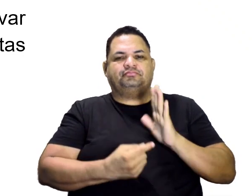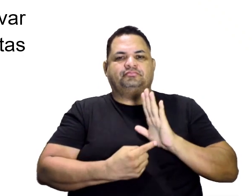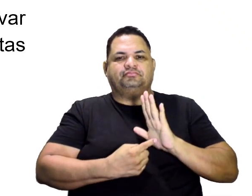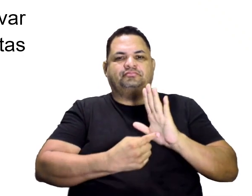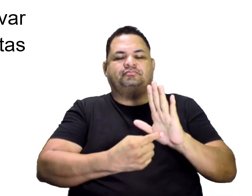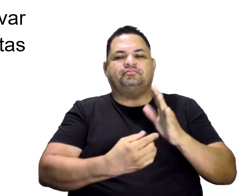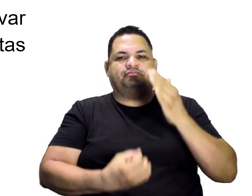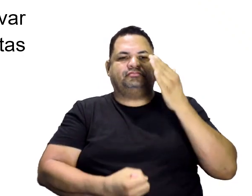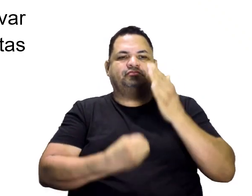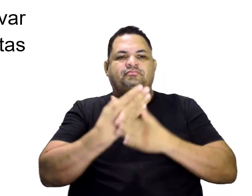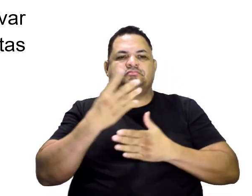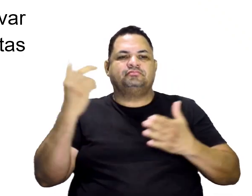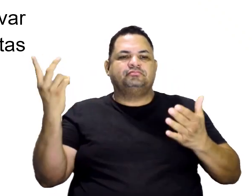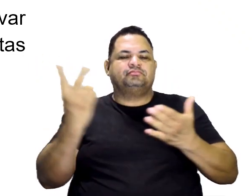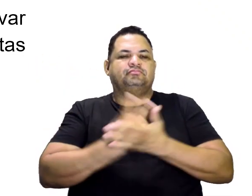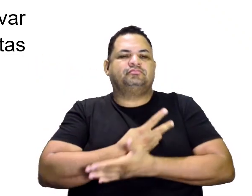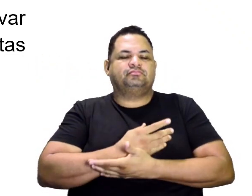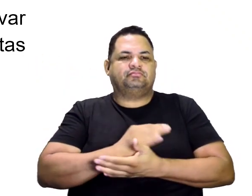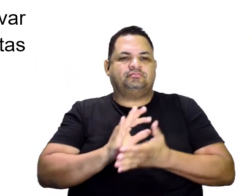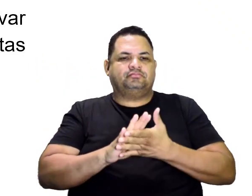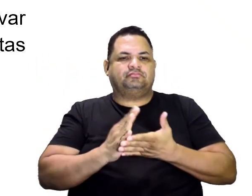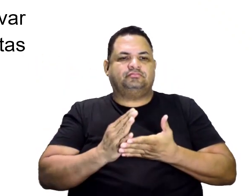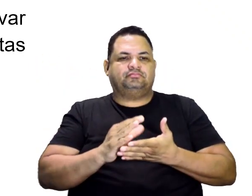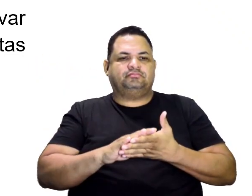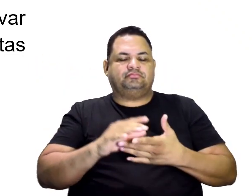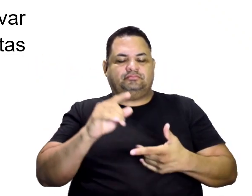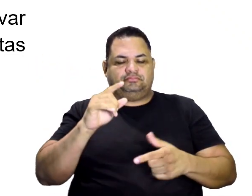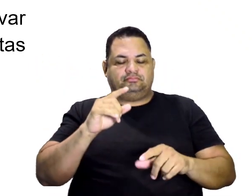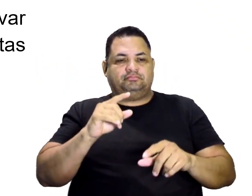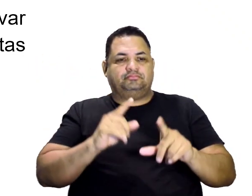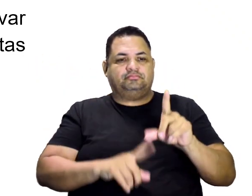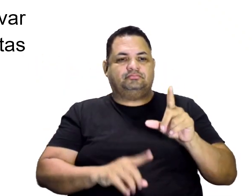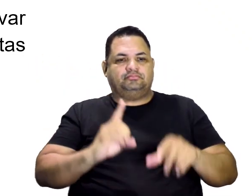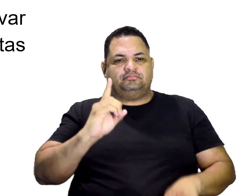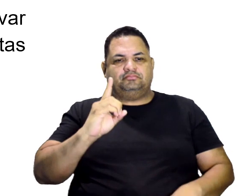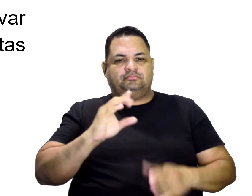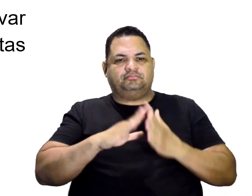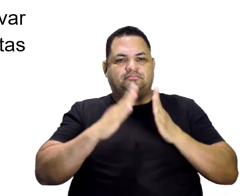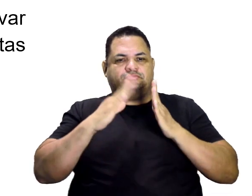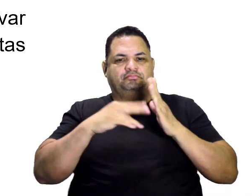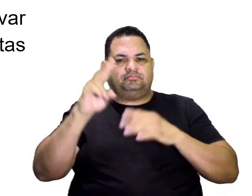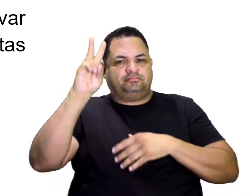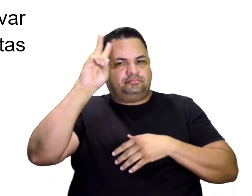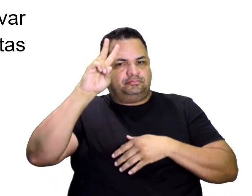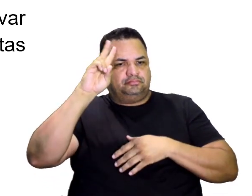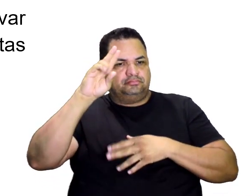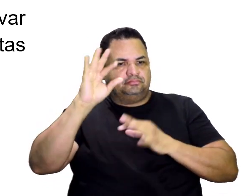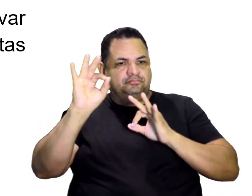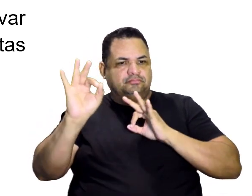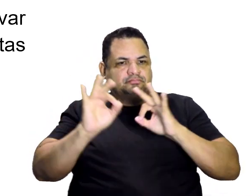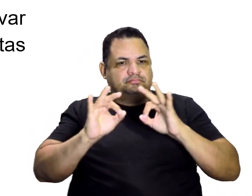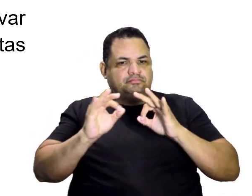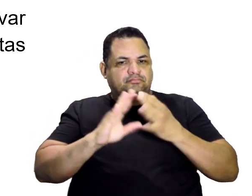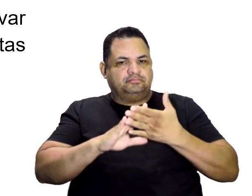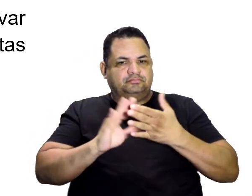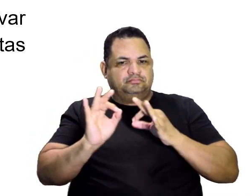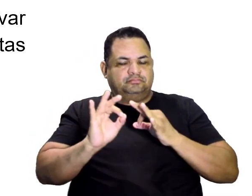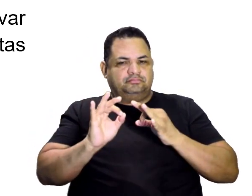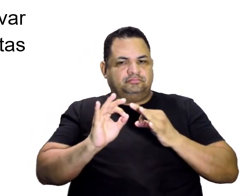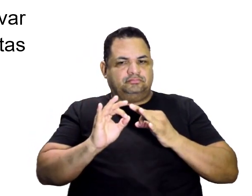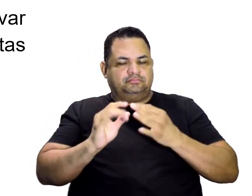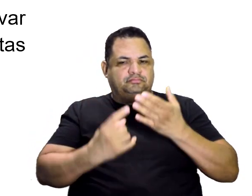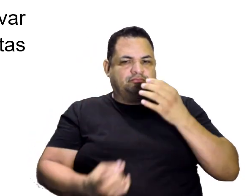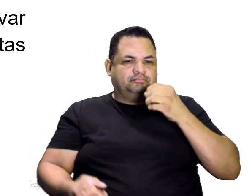recriando momentos e fatos ocorridos. Aqui na letra D nós temos que uma pintura histórica